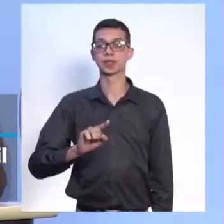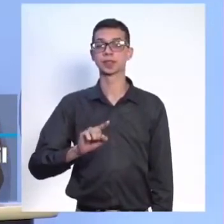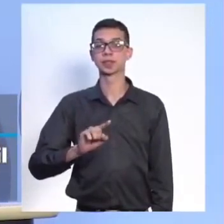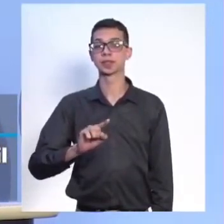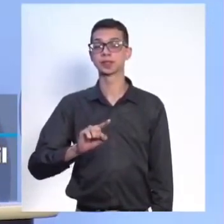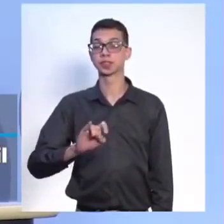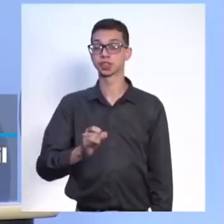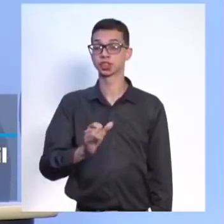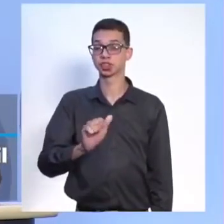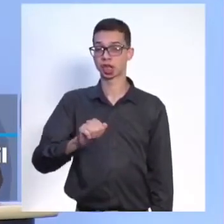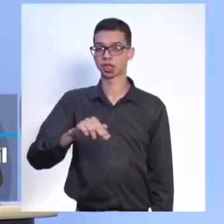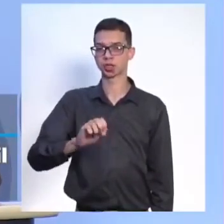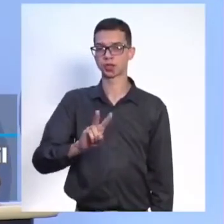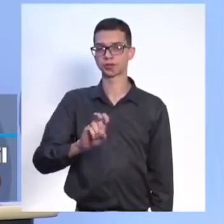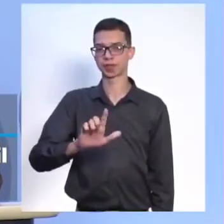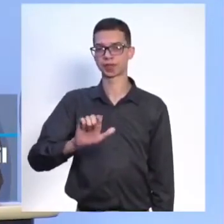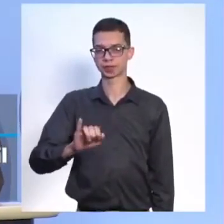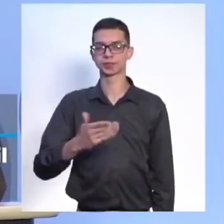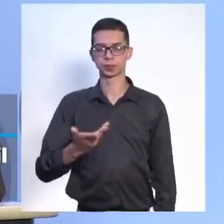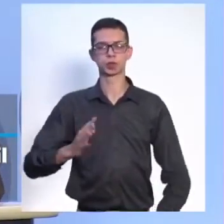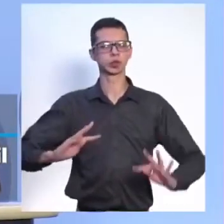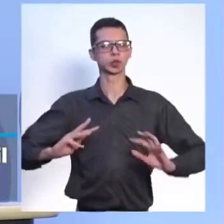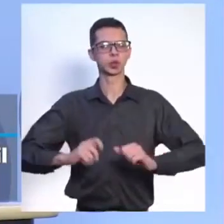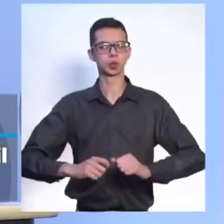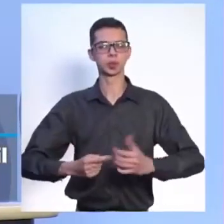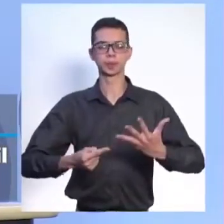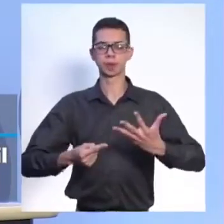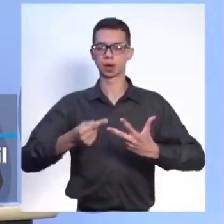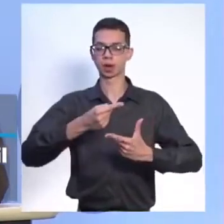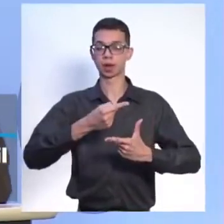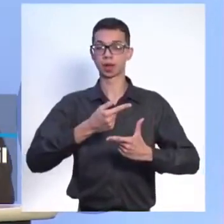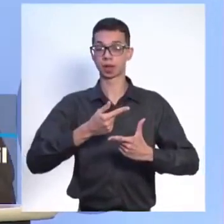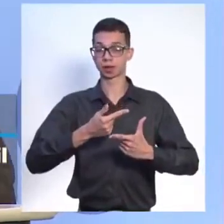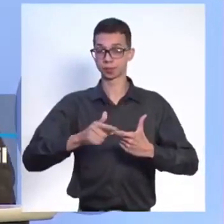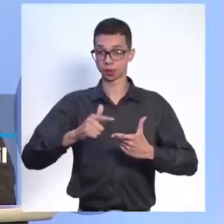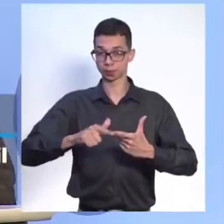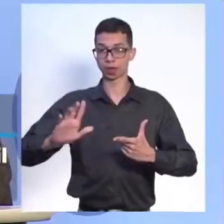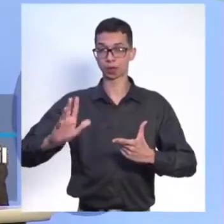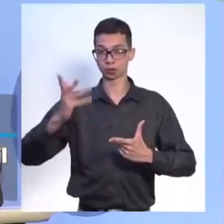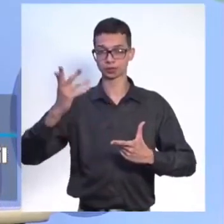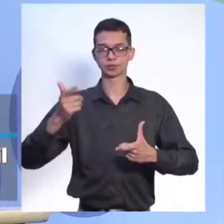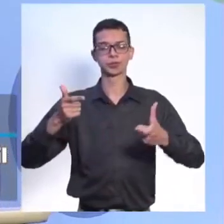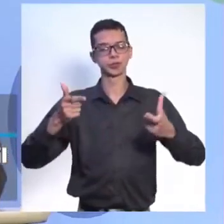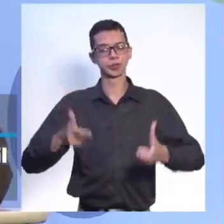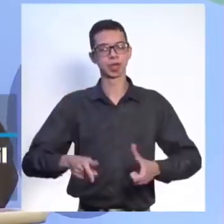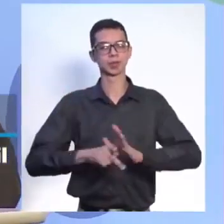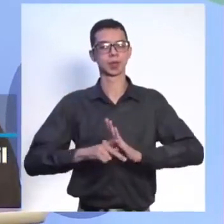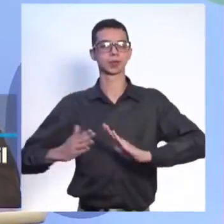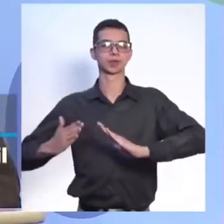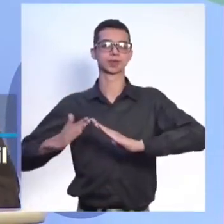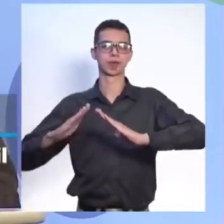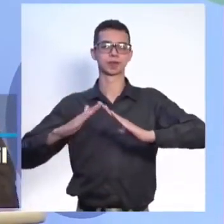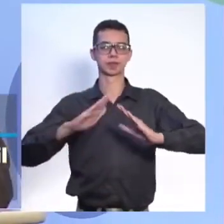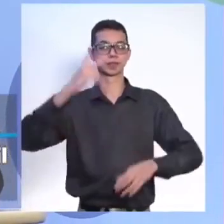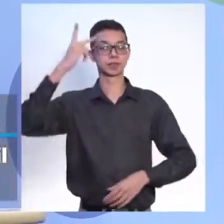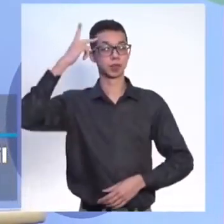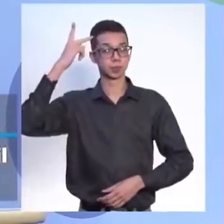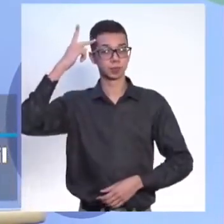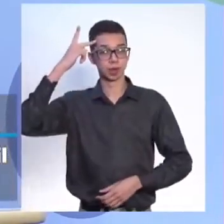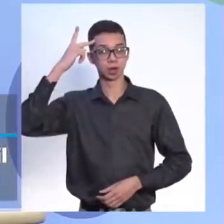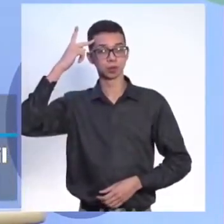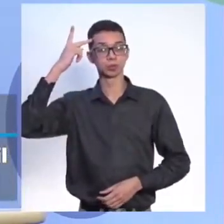causas fazem parte aí desse surgimento dos cortiços e favelas em São Paulo e no Rio.